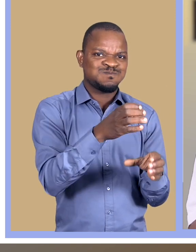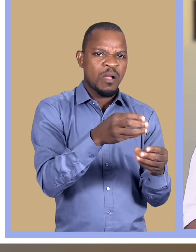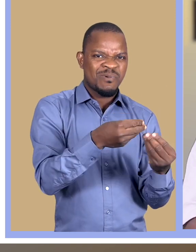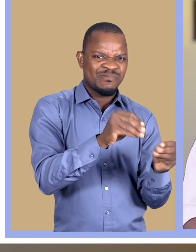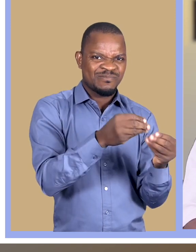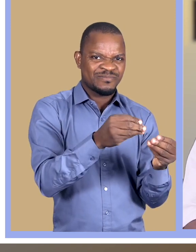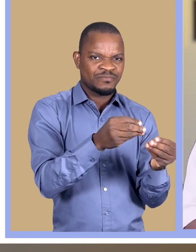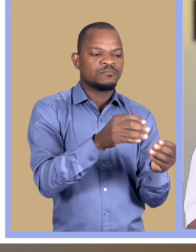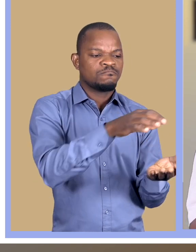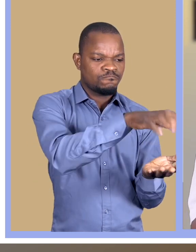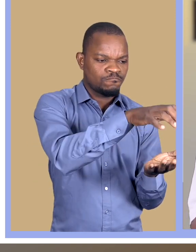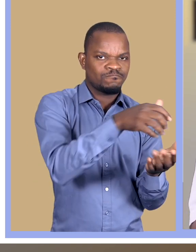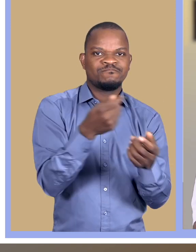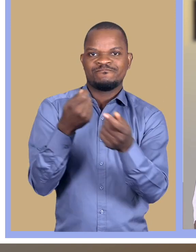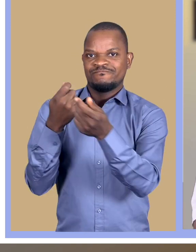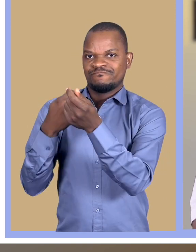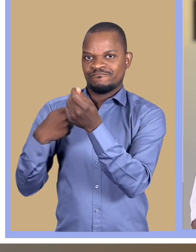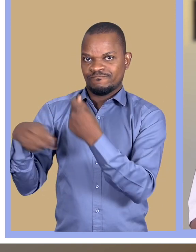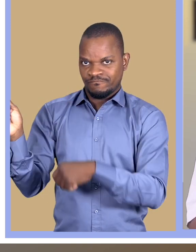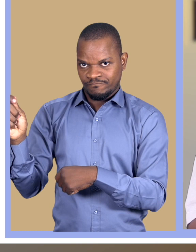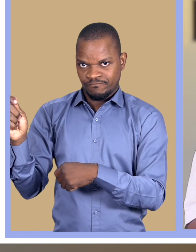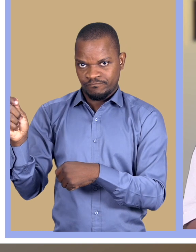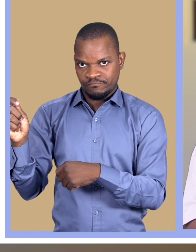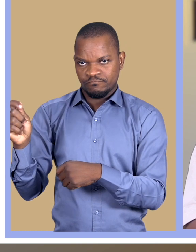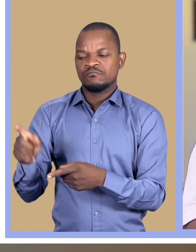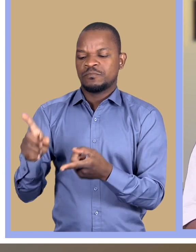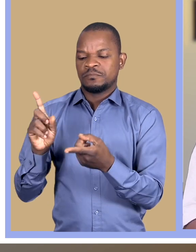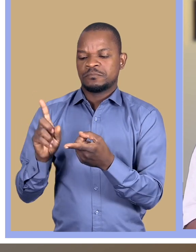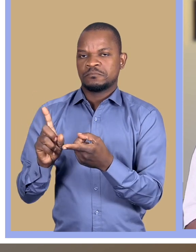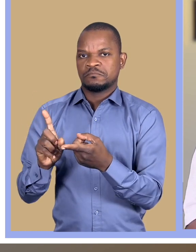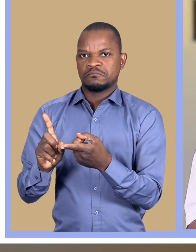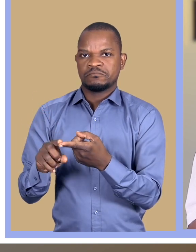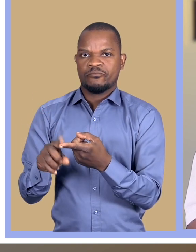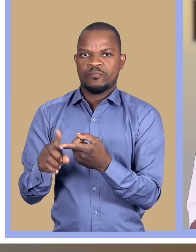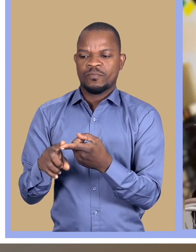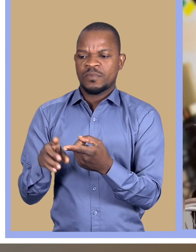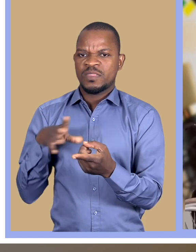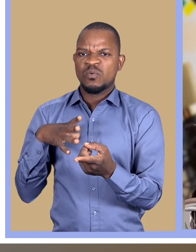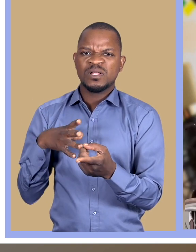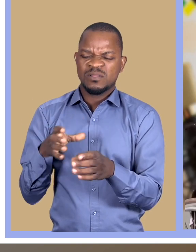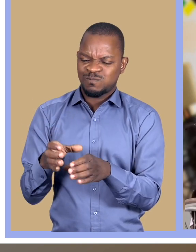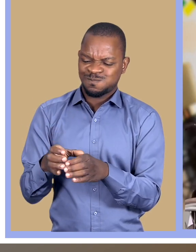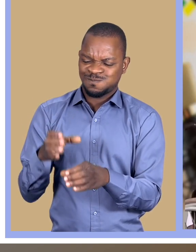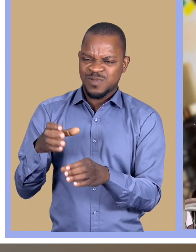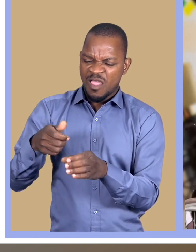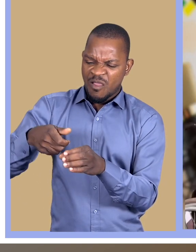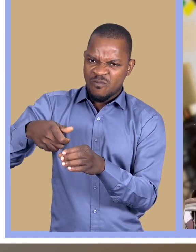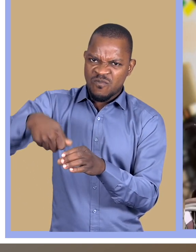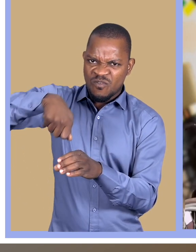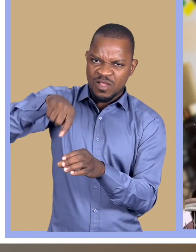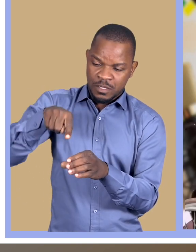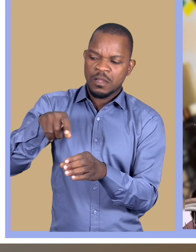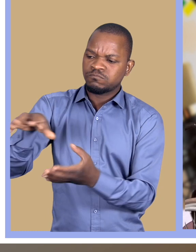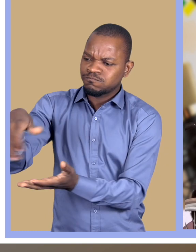para revenda, neste caso, e mesmo para aquelas garrafas, latas, neste caso, são